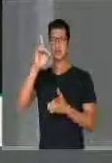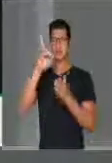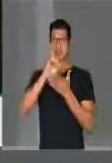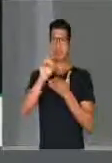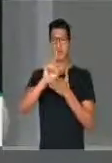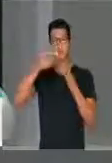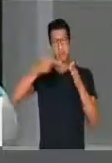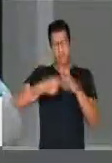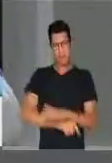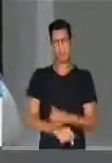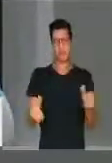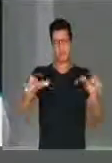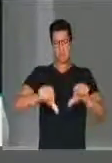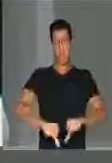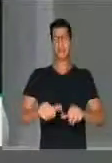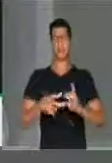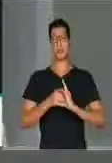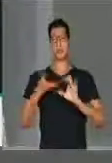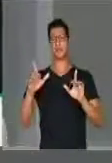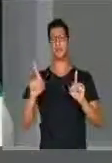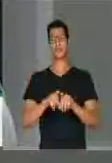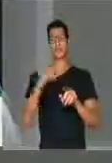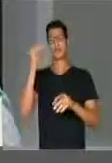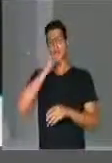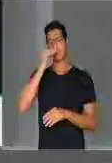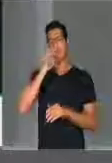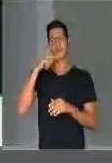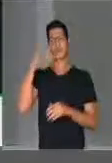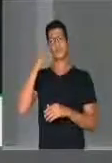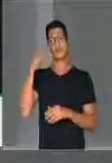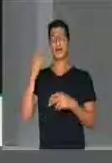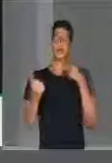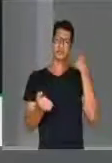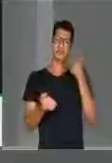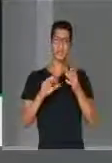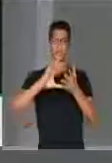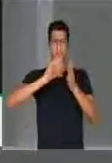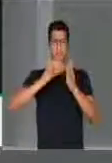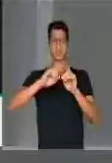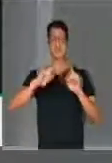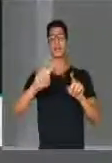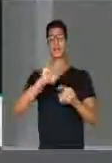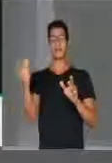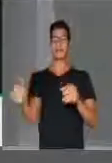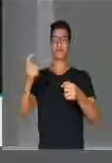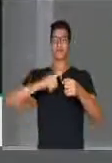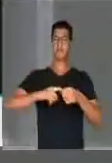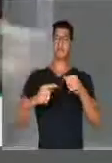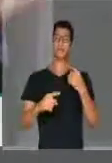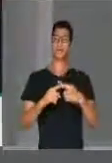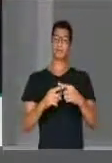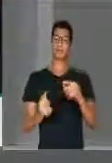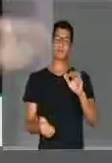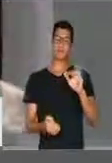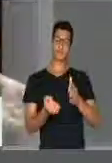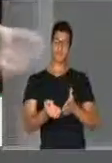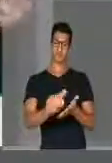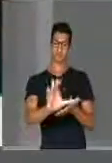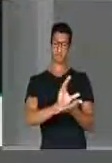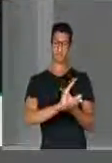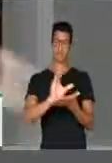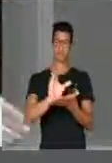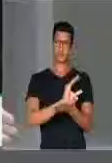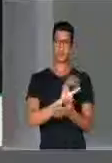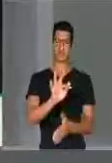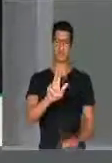não aprofunda a democracia e enfraquece os partidos, mas vai voltar por causa do